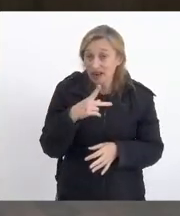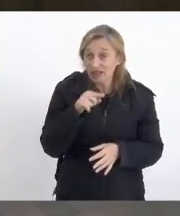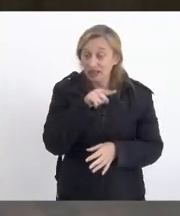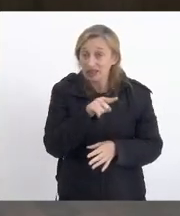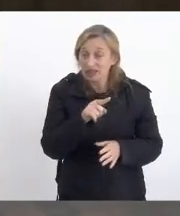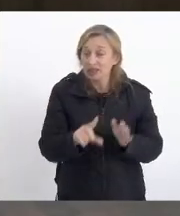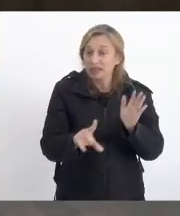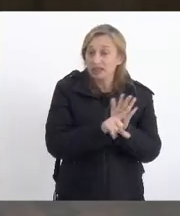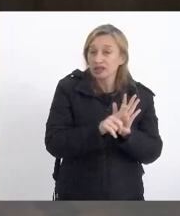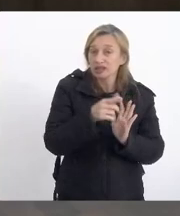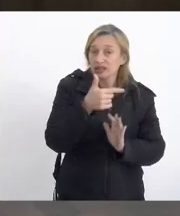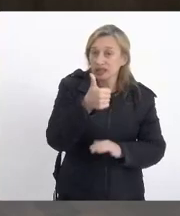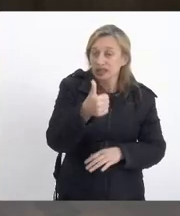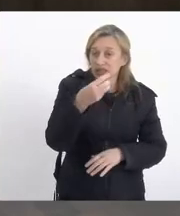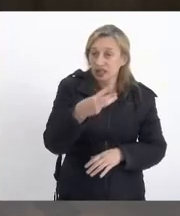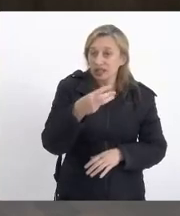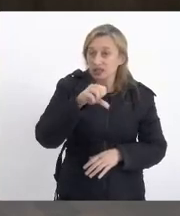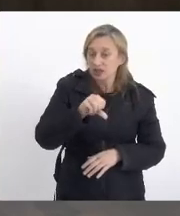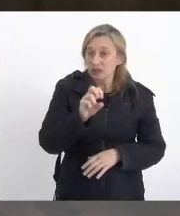lei